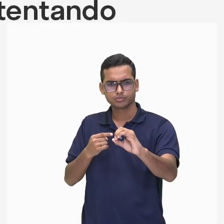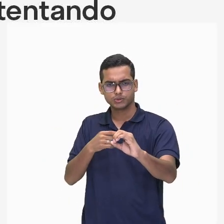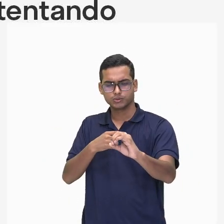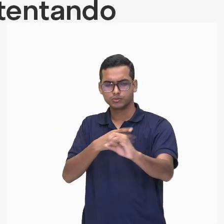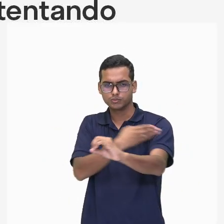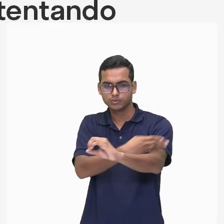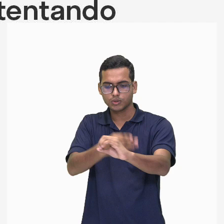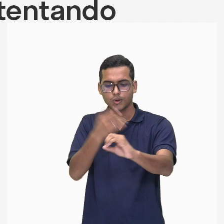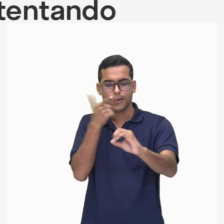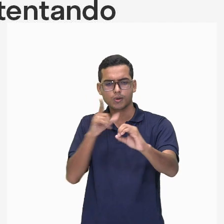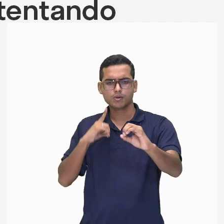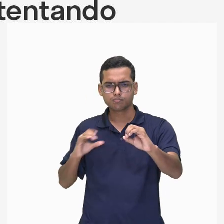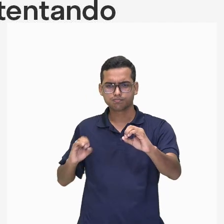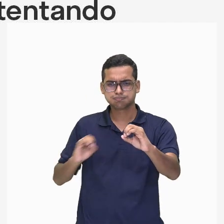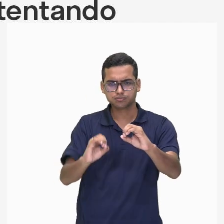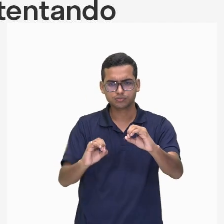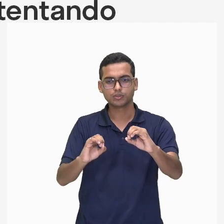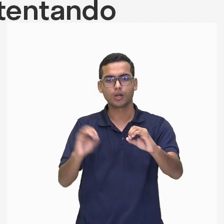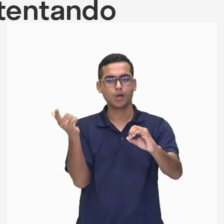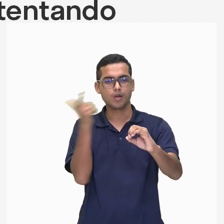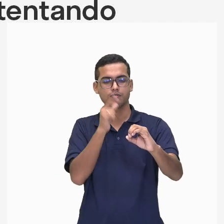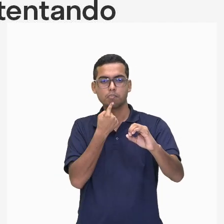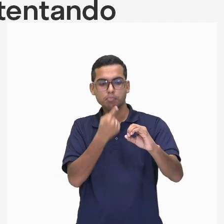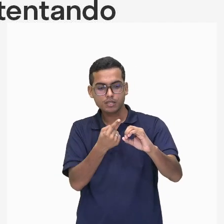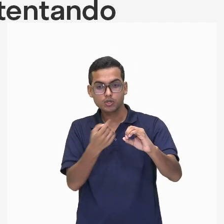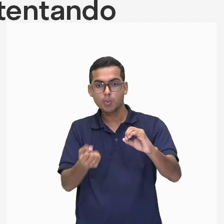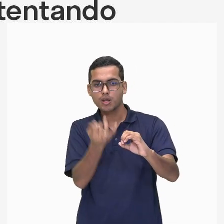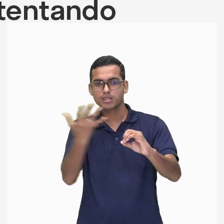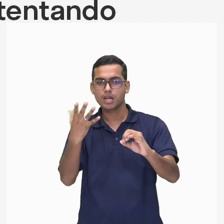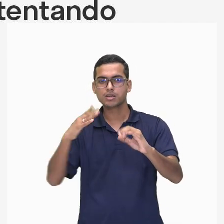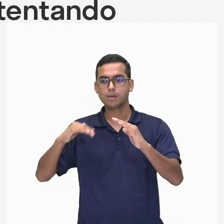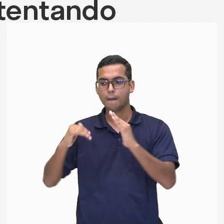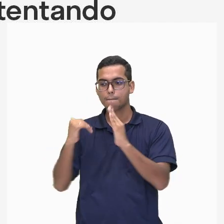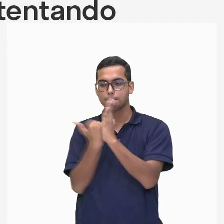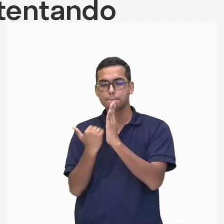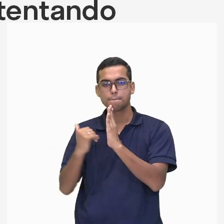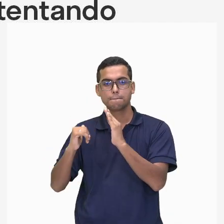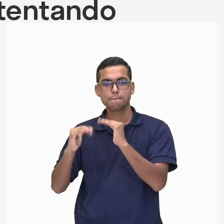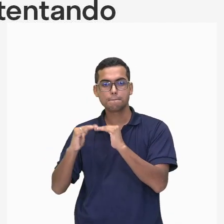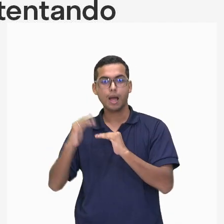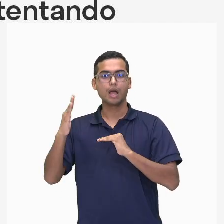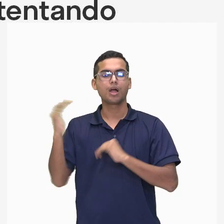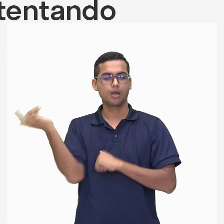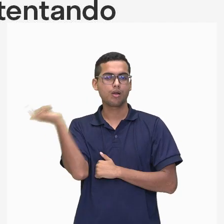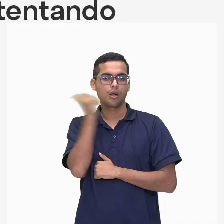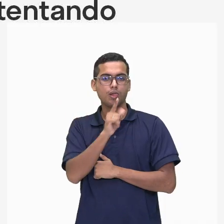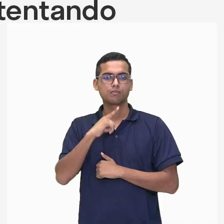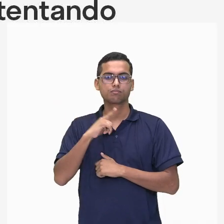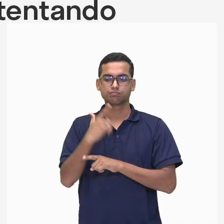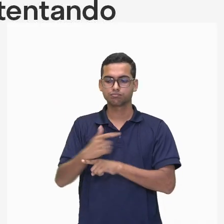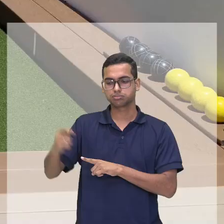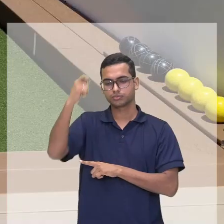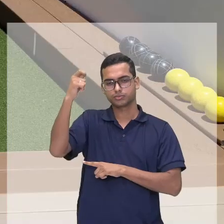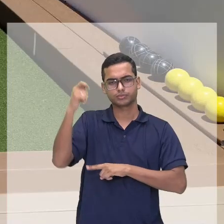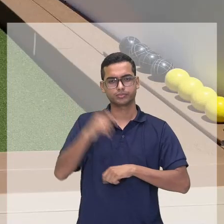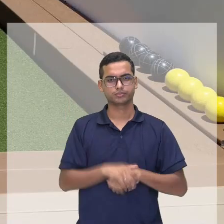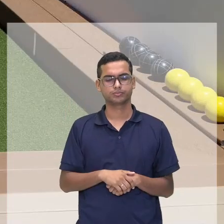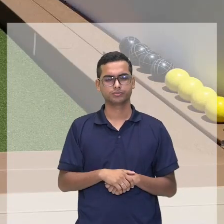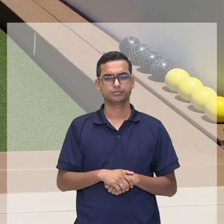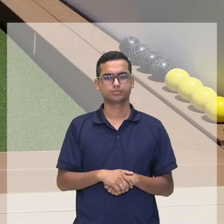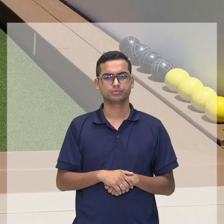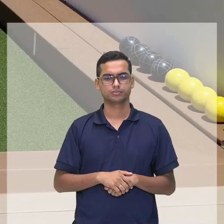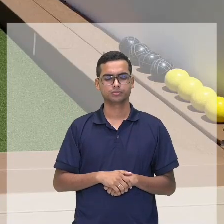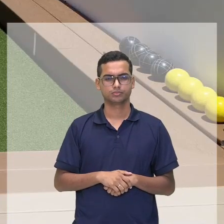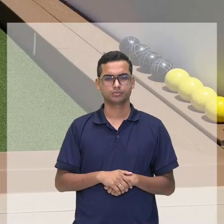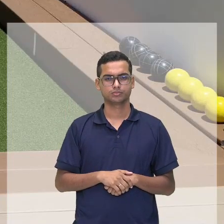é o equipamento? É um conjunto de bolas, geralmente 6 a 8, e o bolim. Basta isso. Então, gente,